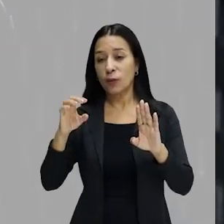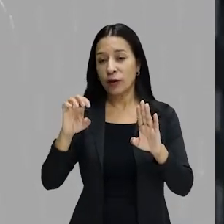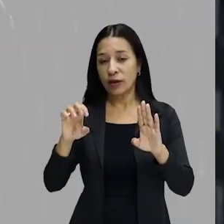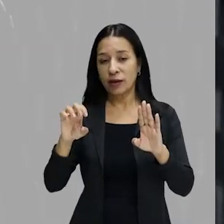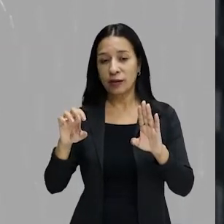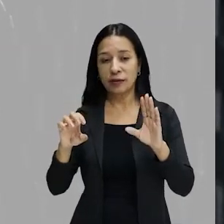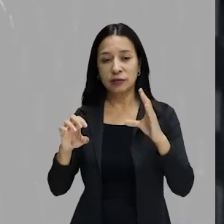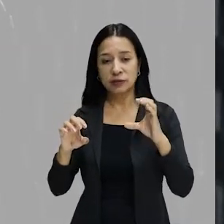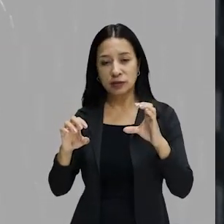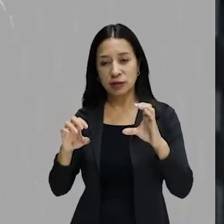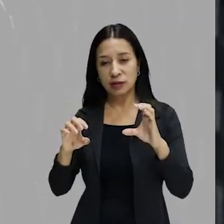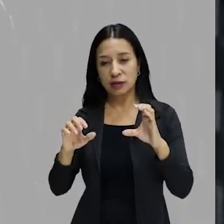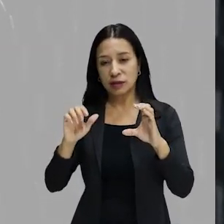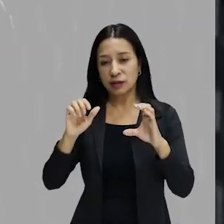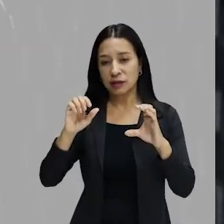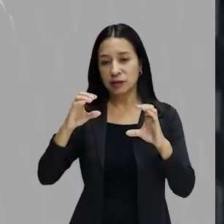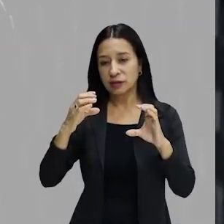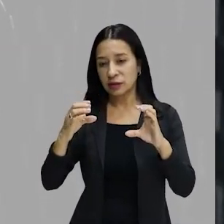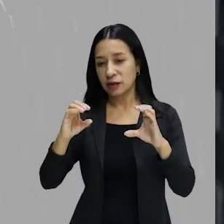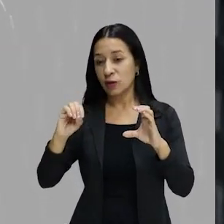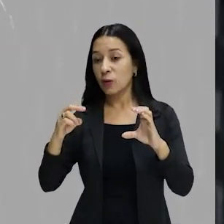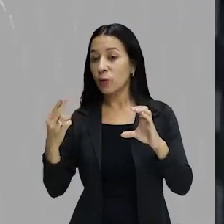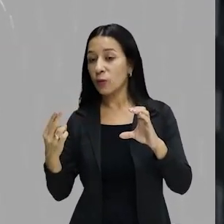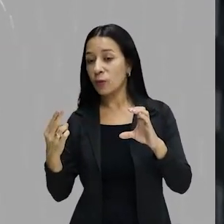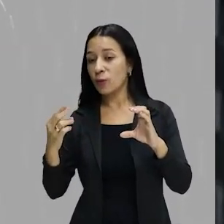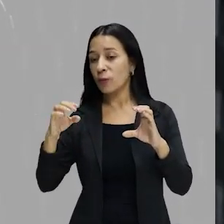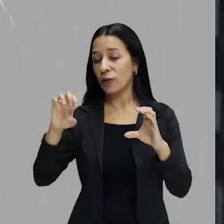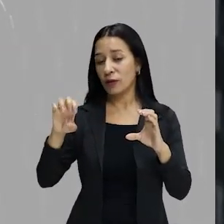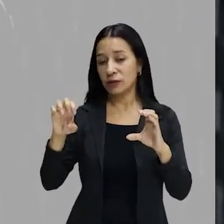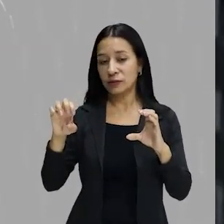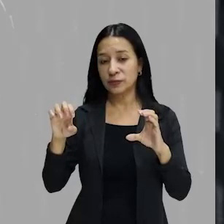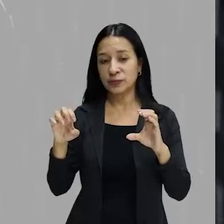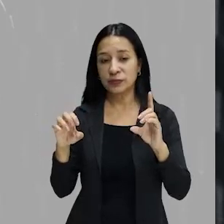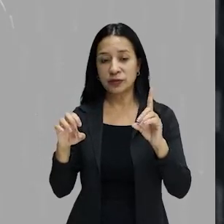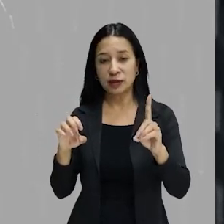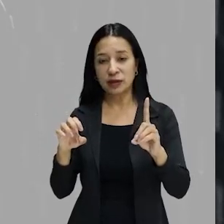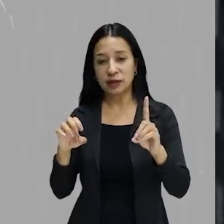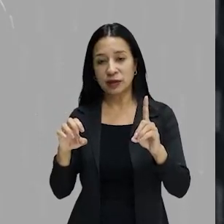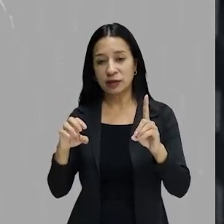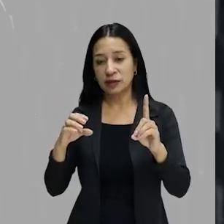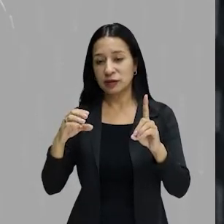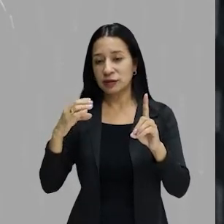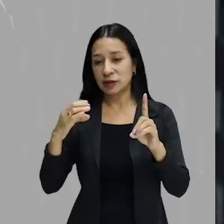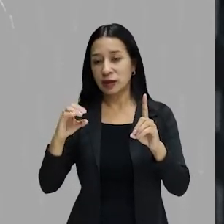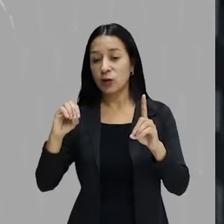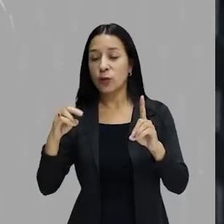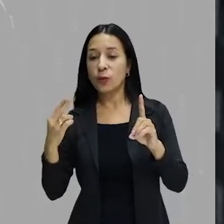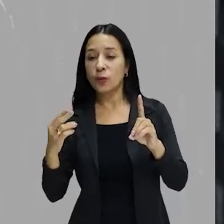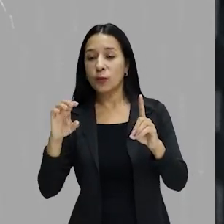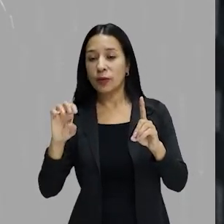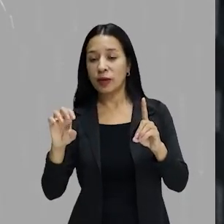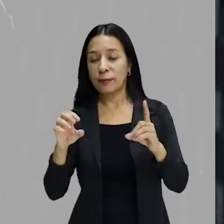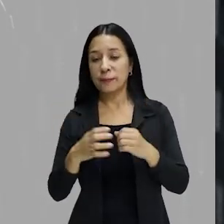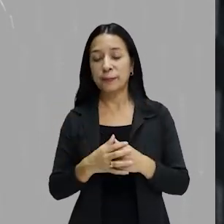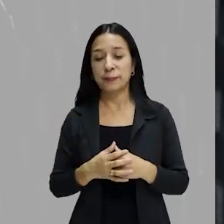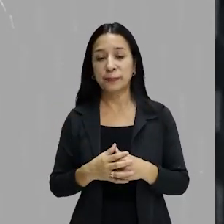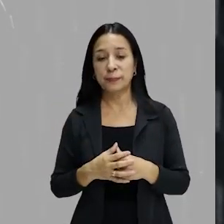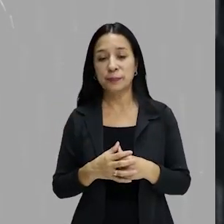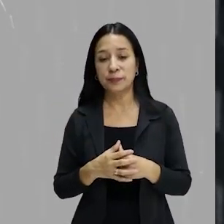vocês pensarem, para vocês analisarem que as orações subordinadas têm função de quê?